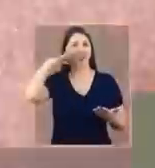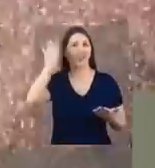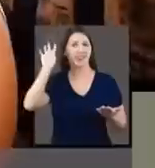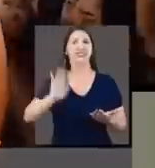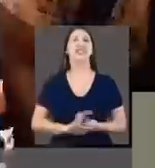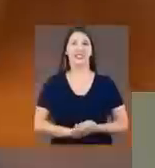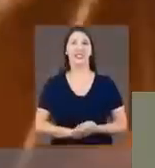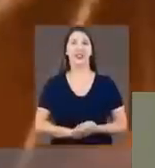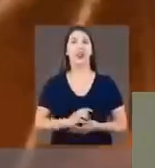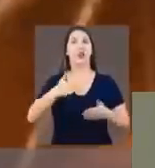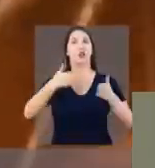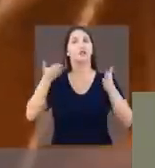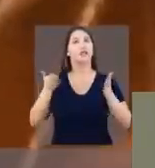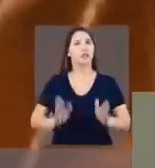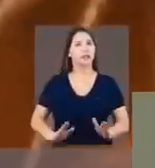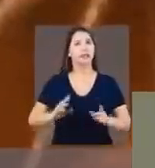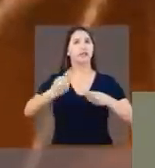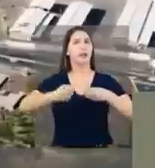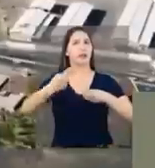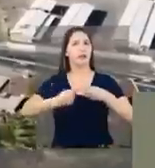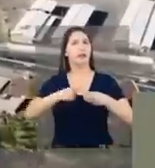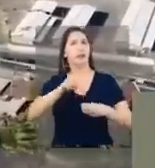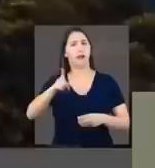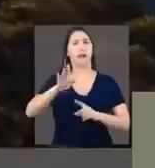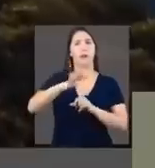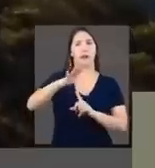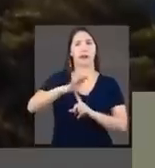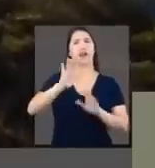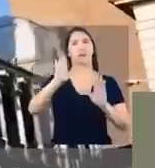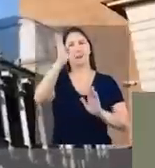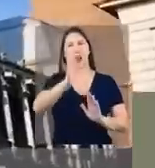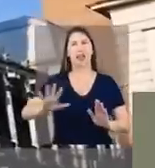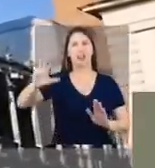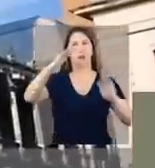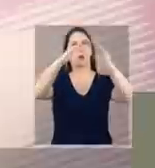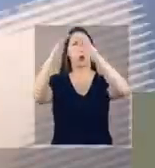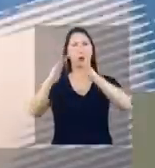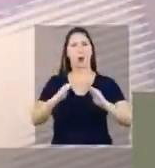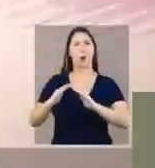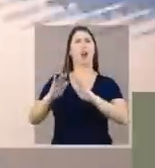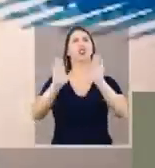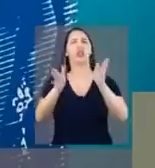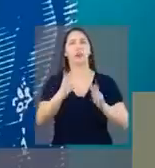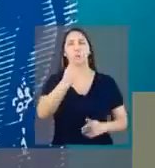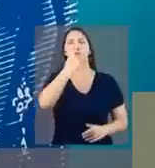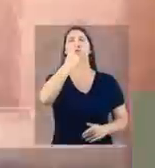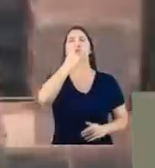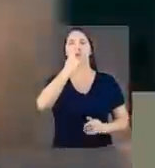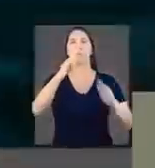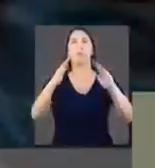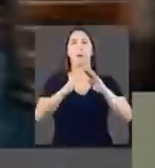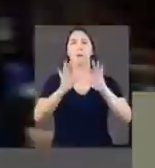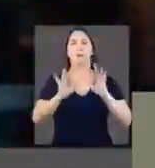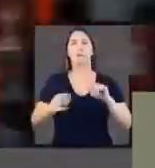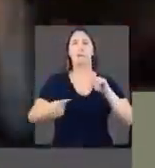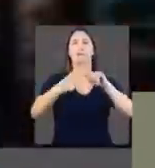Joyce. Joyce, que nasceu no interior do Paraná, que morou em todas as regiões brasileiras, mas que se identificou de cara e